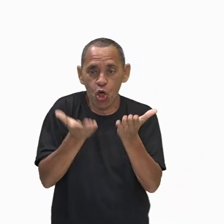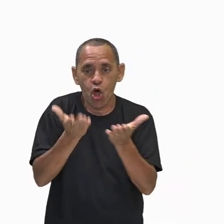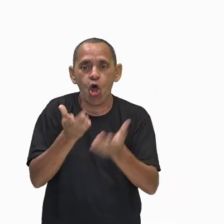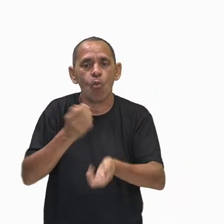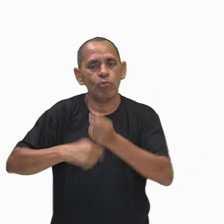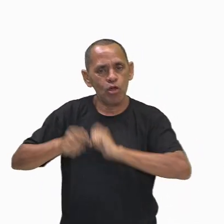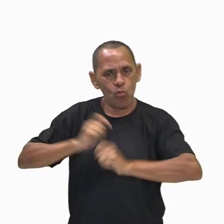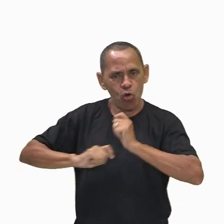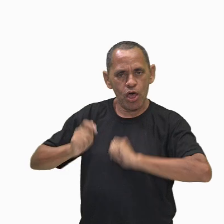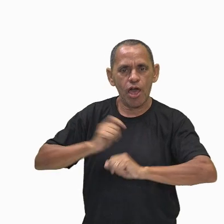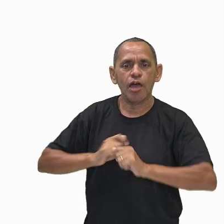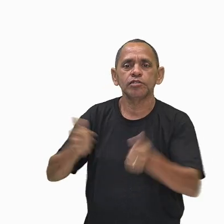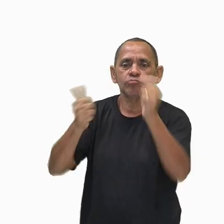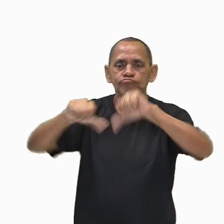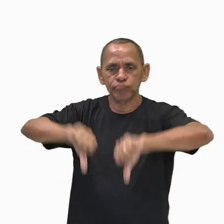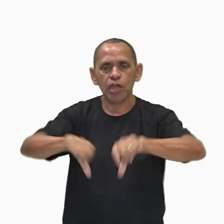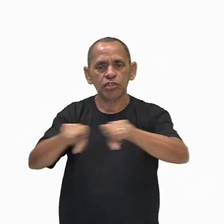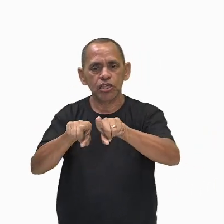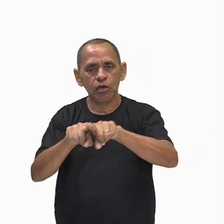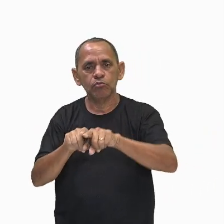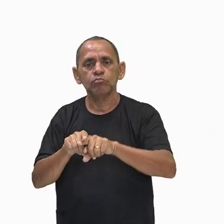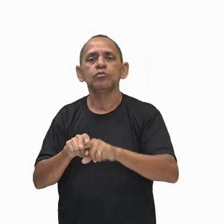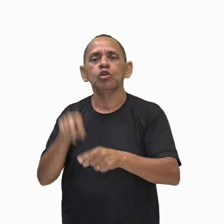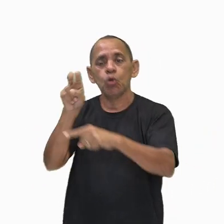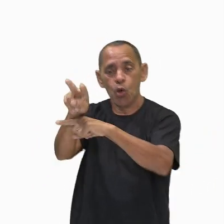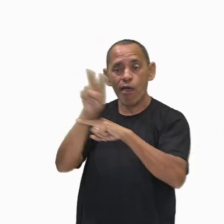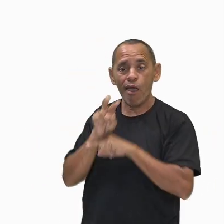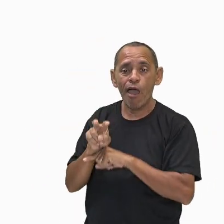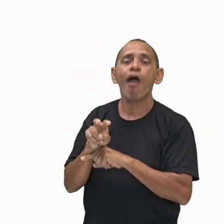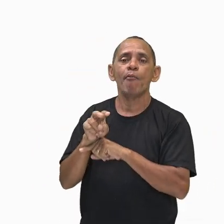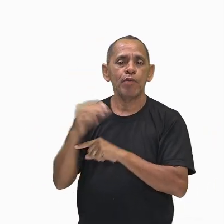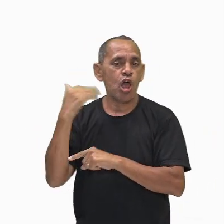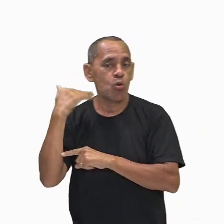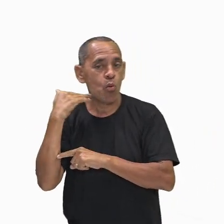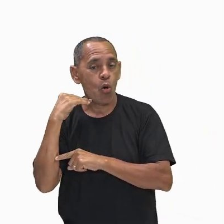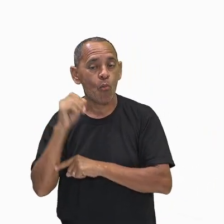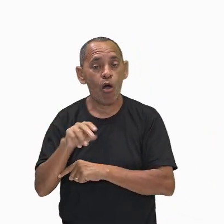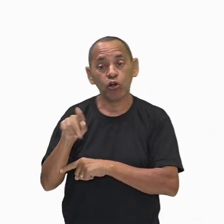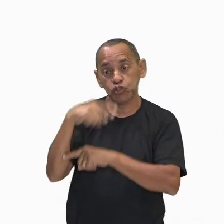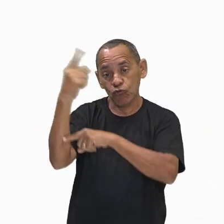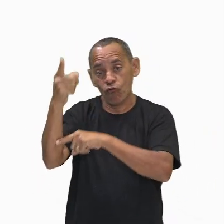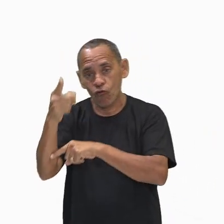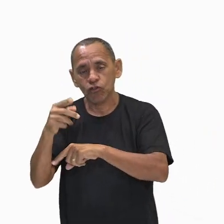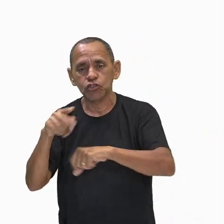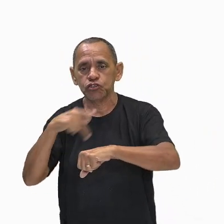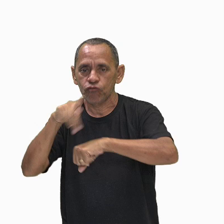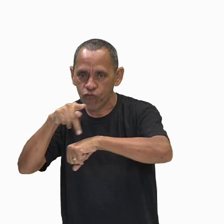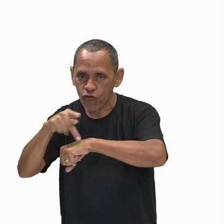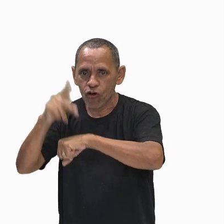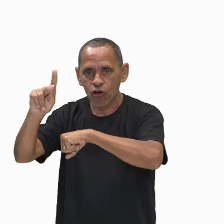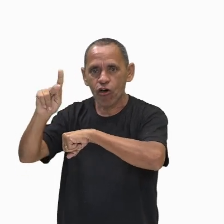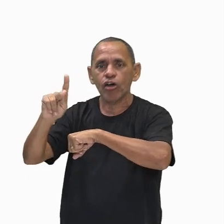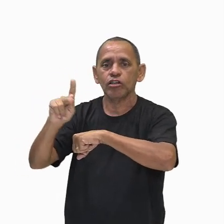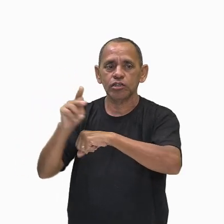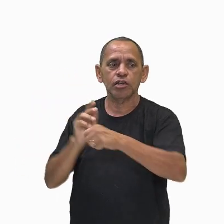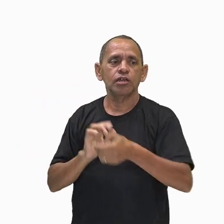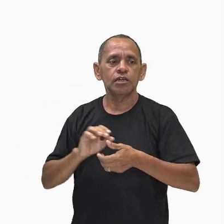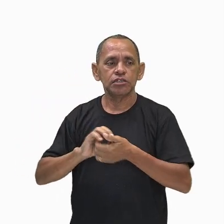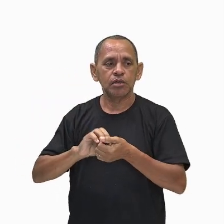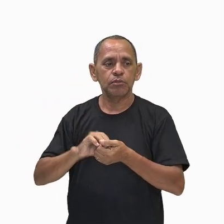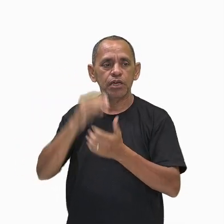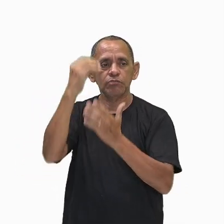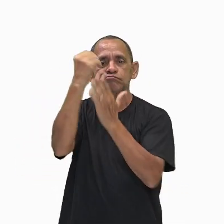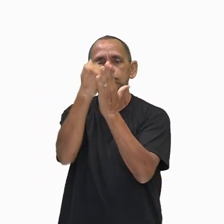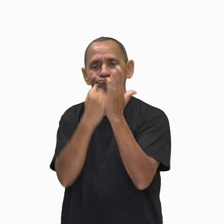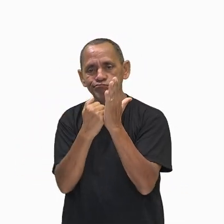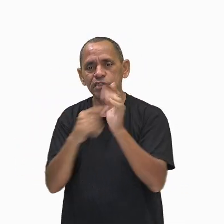Temos empréstimos com bancos estrangeiros, especialmente ingleses. Temos, então, inflação nesse Brasil, né? E